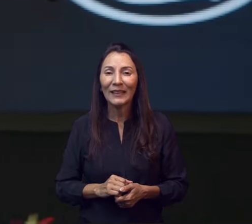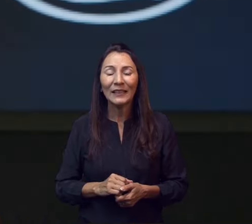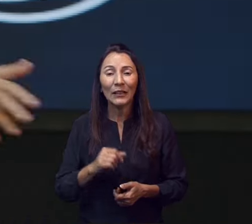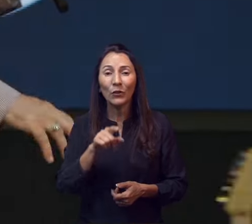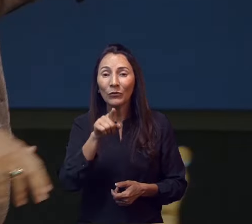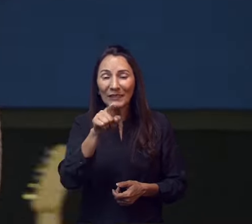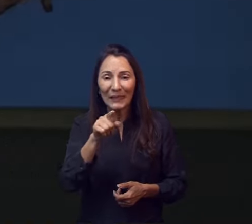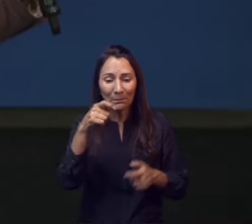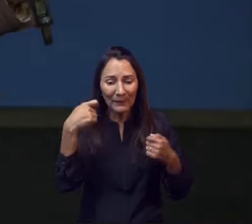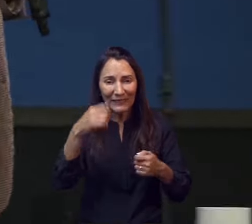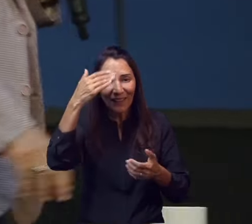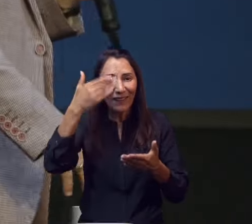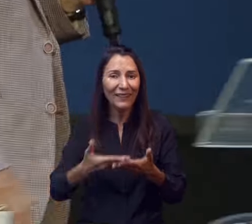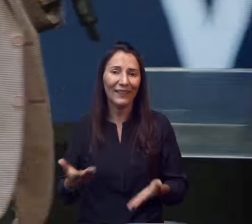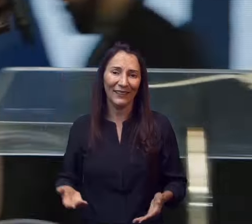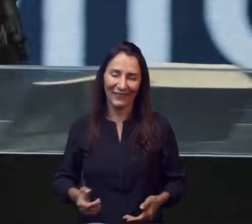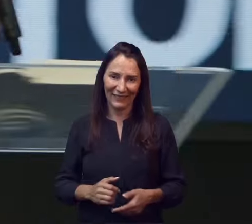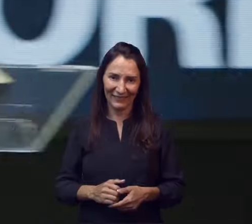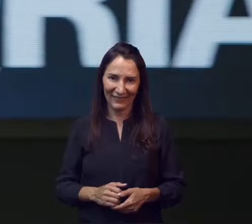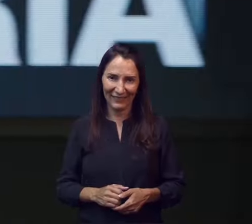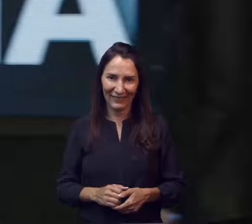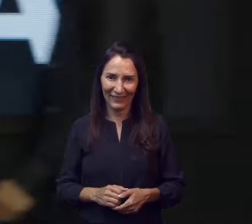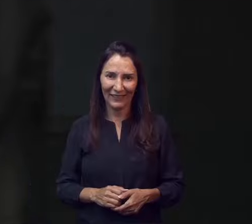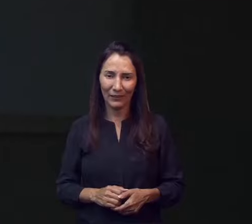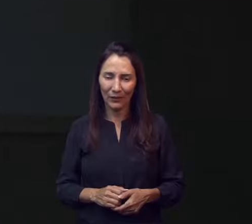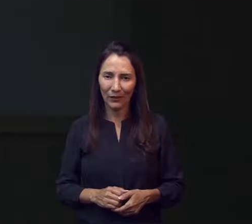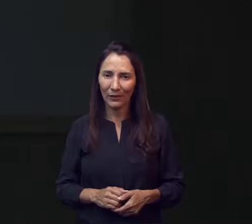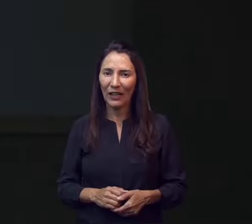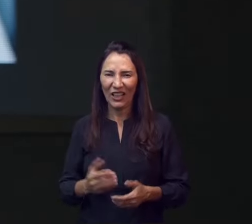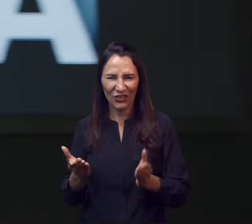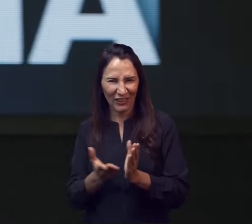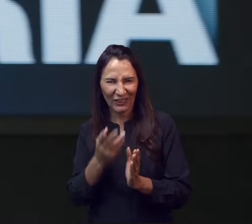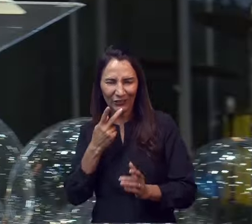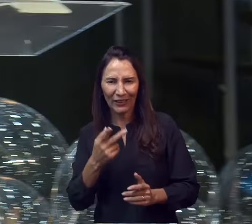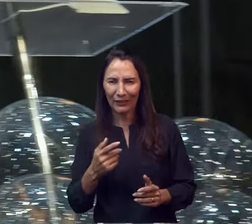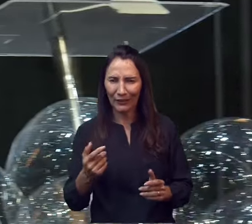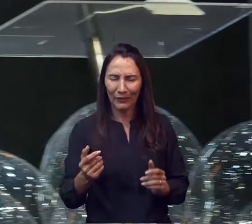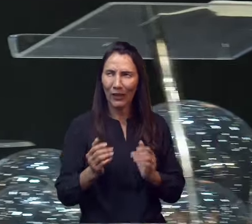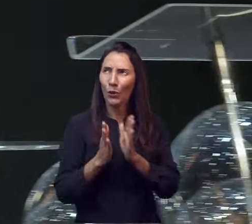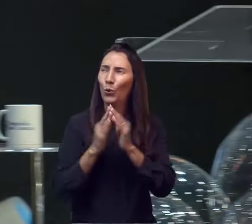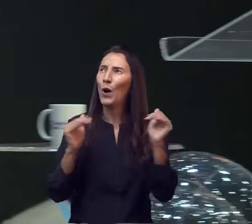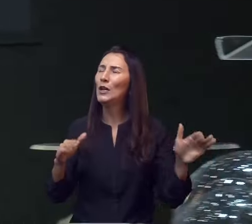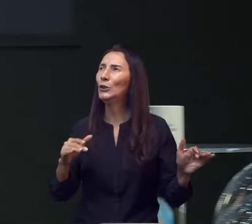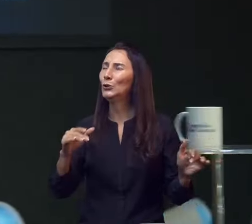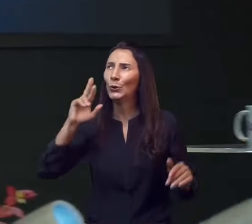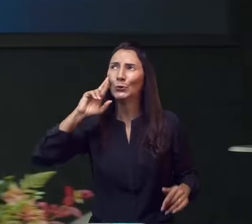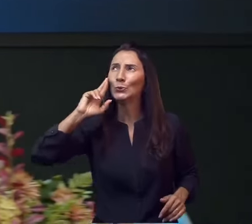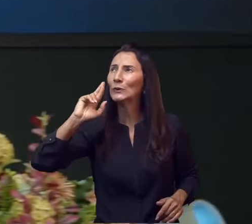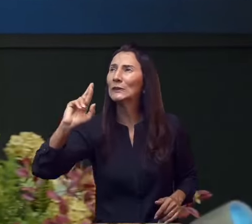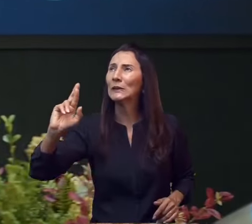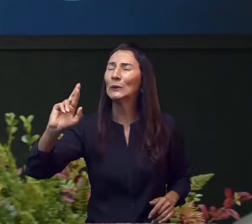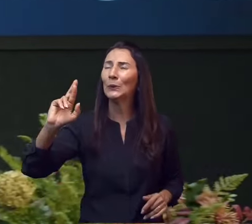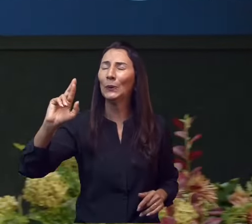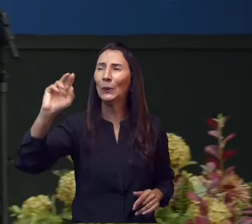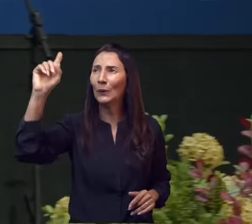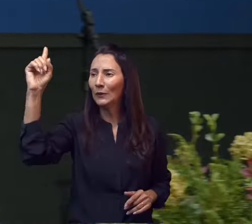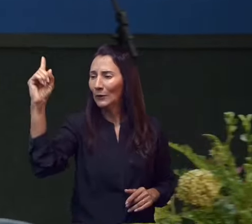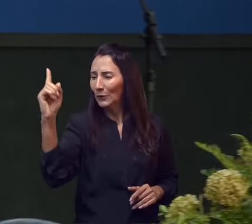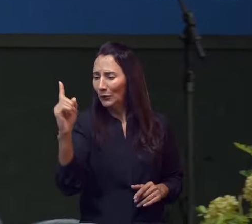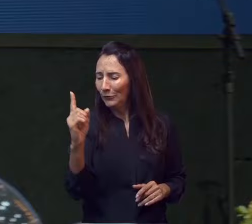aí o crente vem e diz Oi irmão recebe aí Aleluia tem um anjo do Senhor ao teu redor